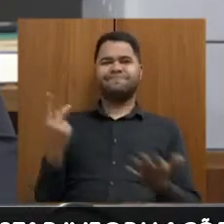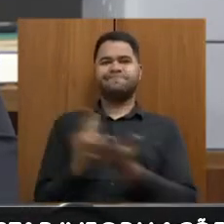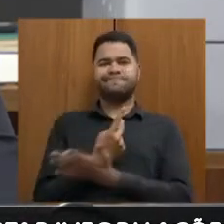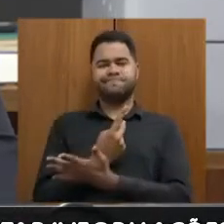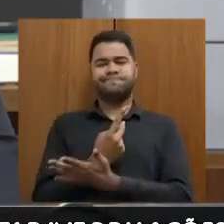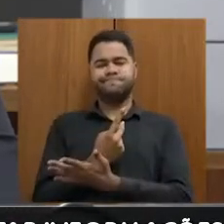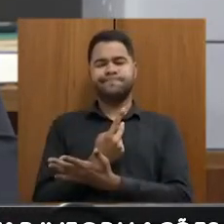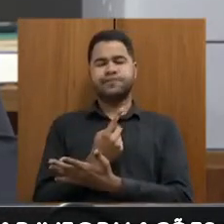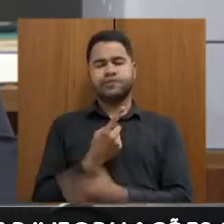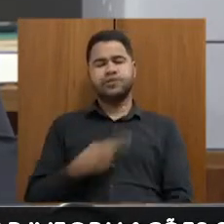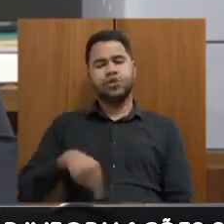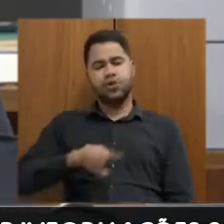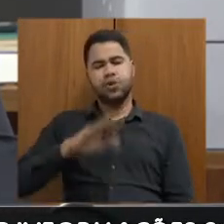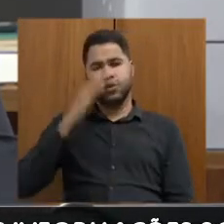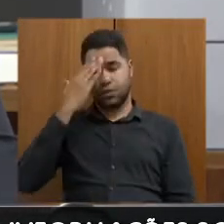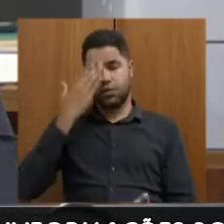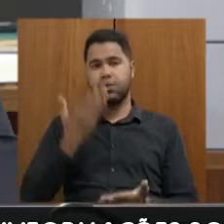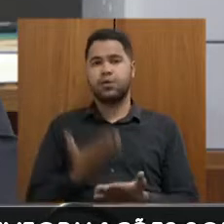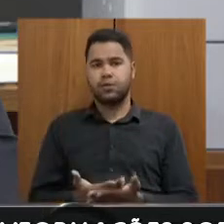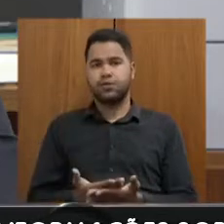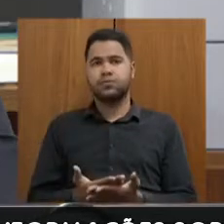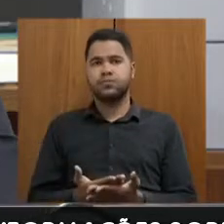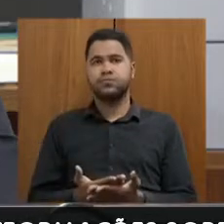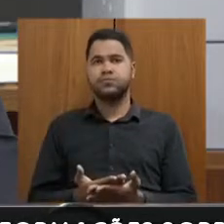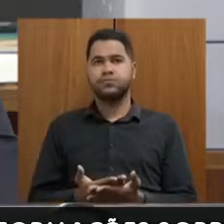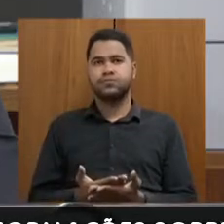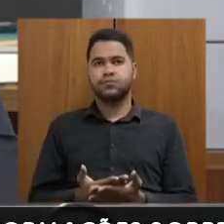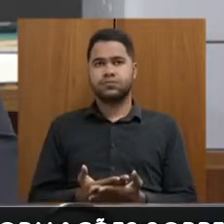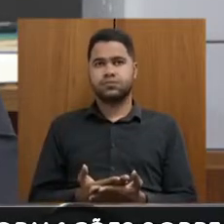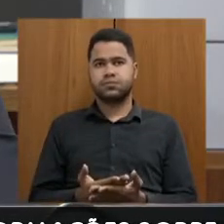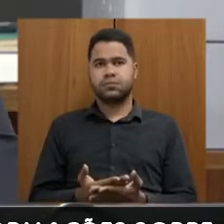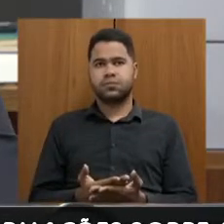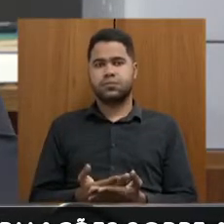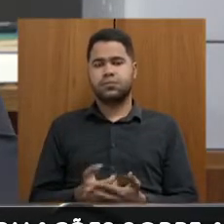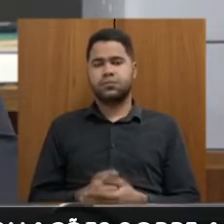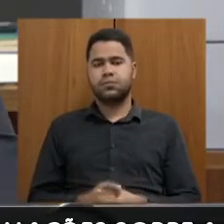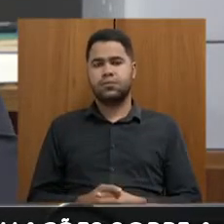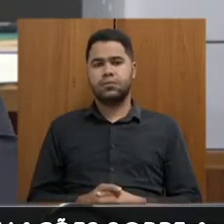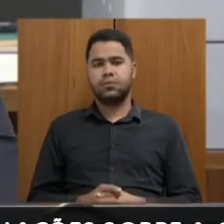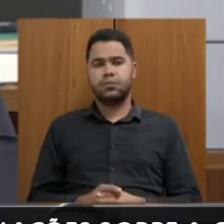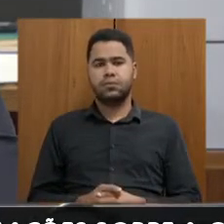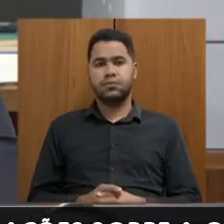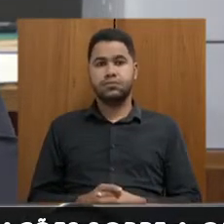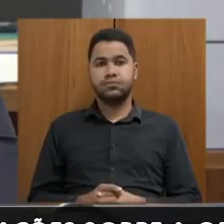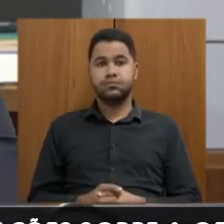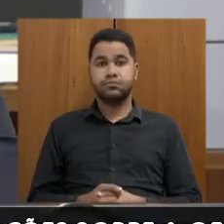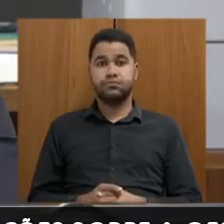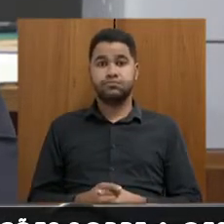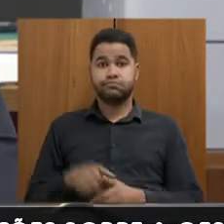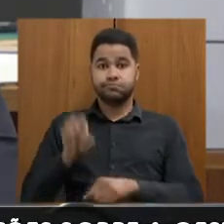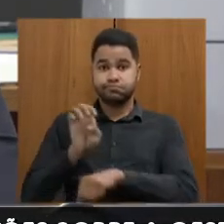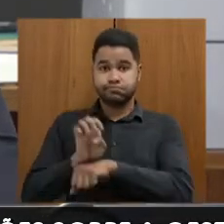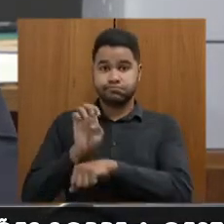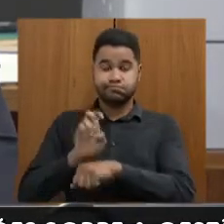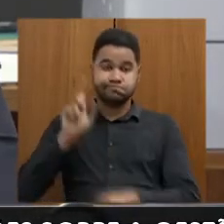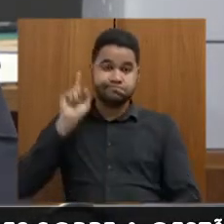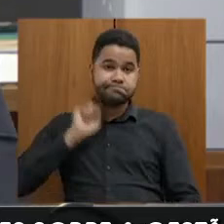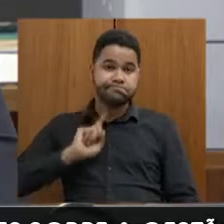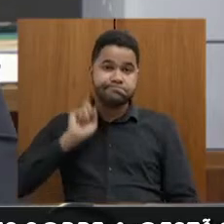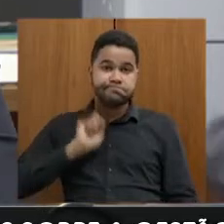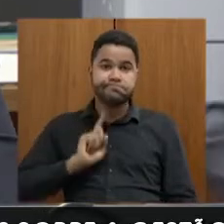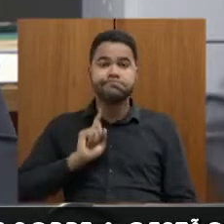Nós acreditamos que é o estado de Minas Gerais